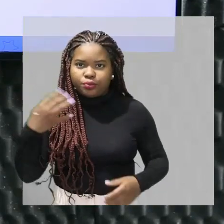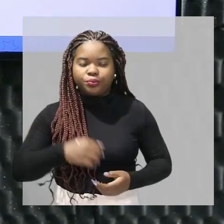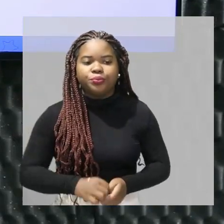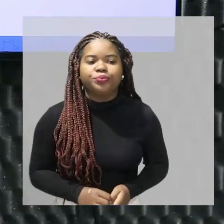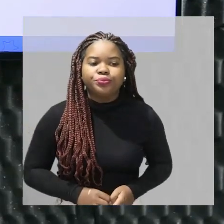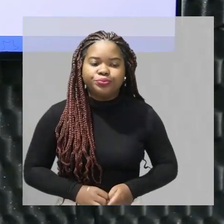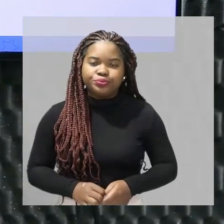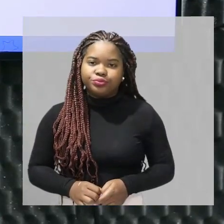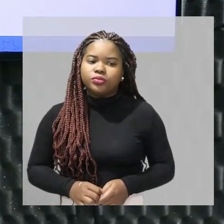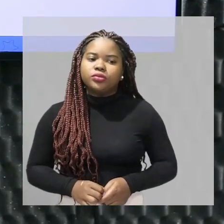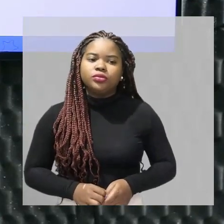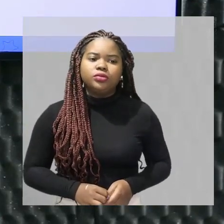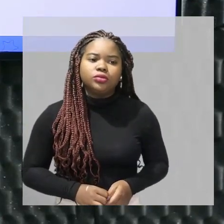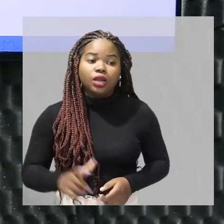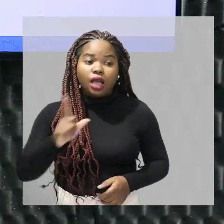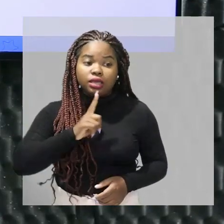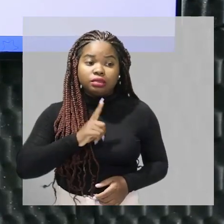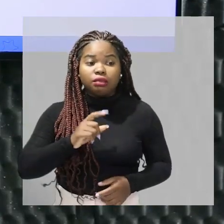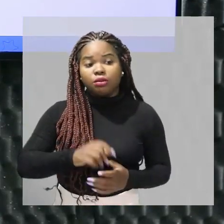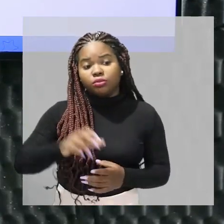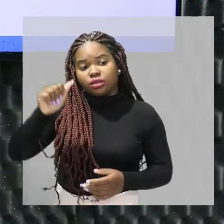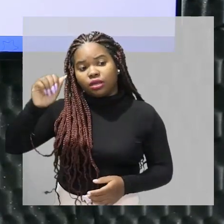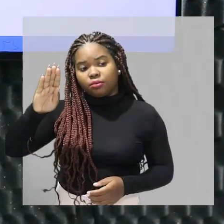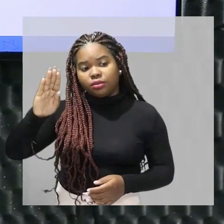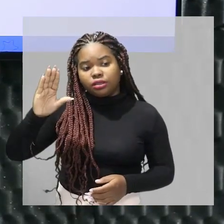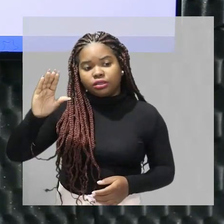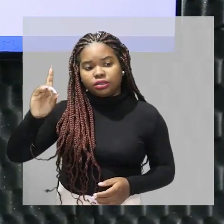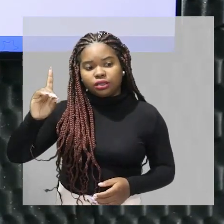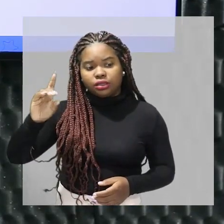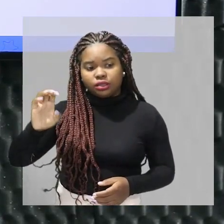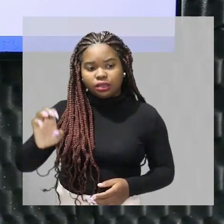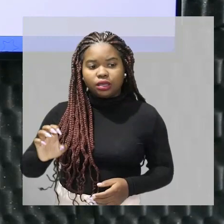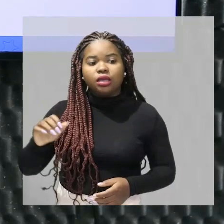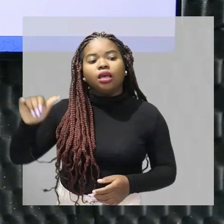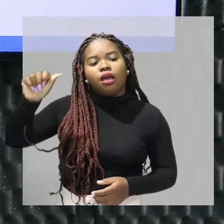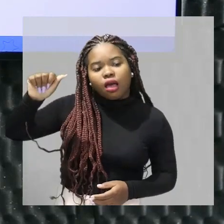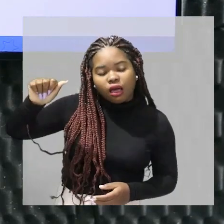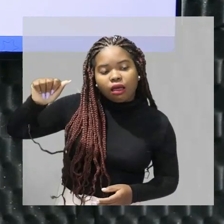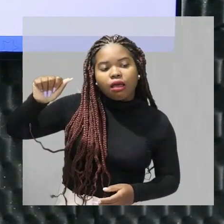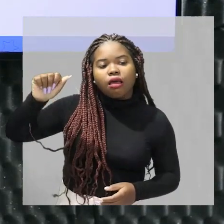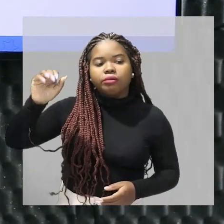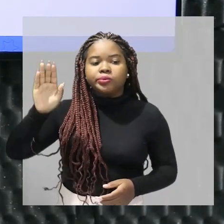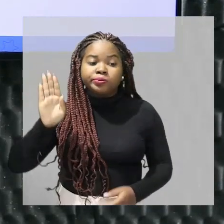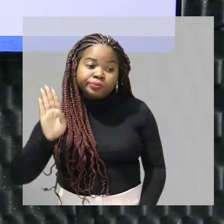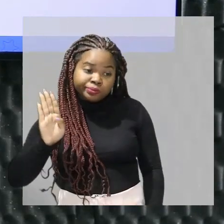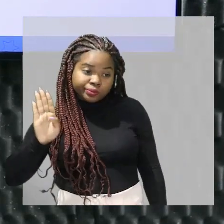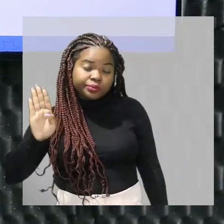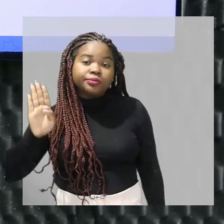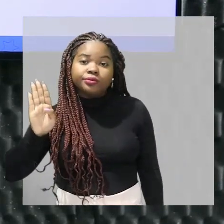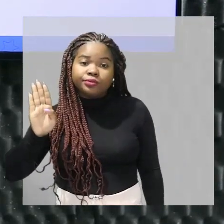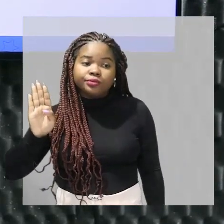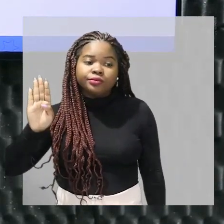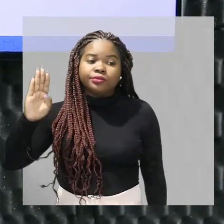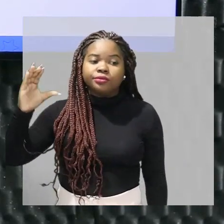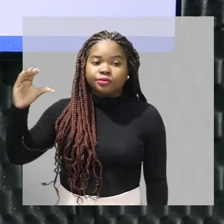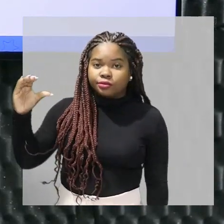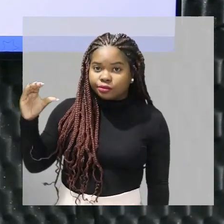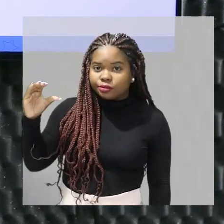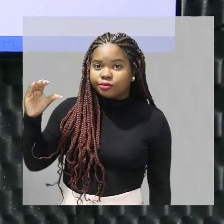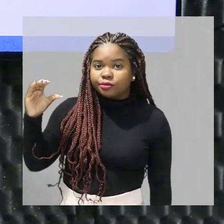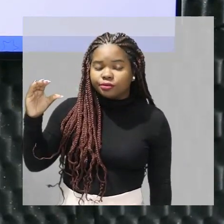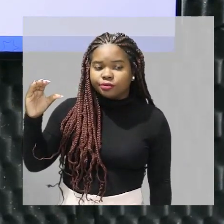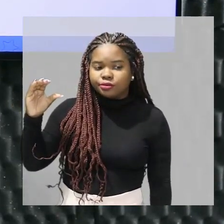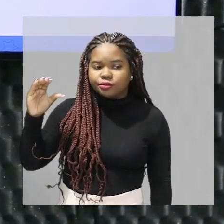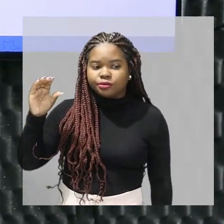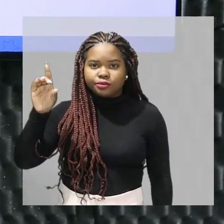H2SO4, né? Aqui nós temos as alternativas, sais e óxidos, bases e sais, ácidos